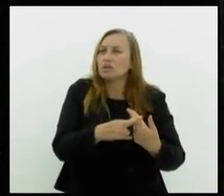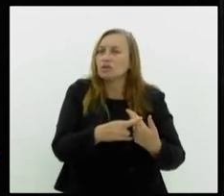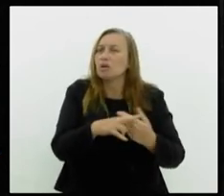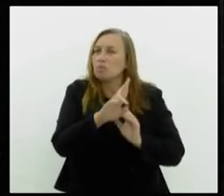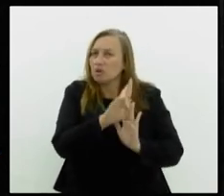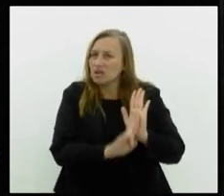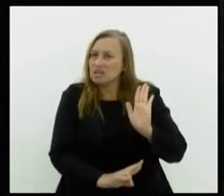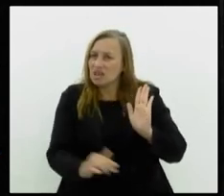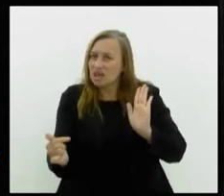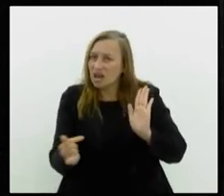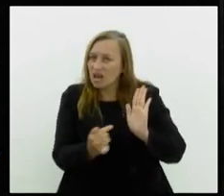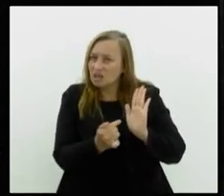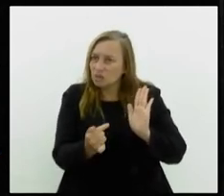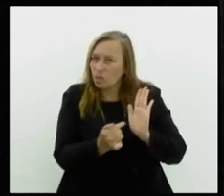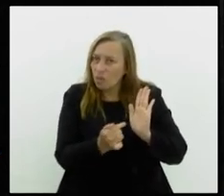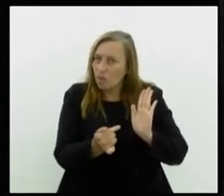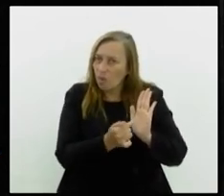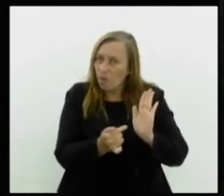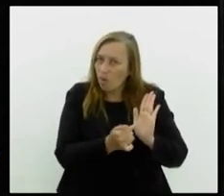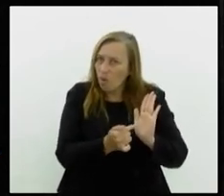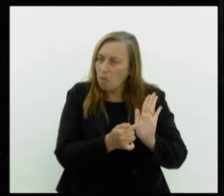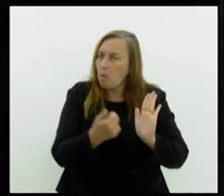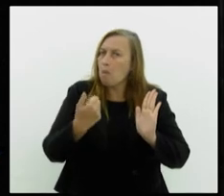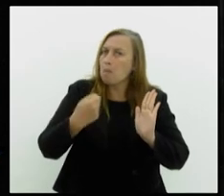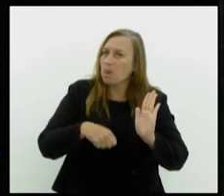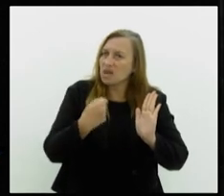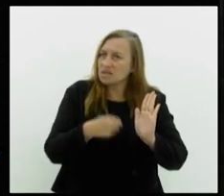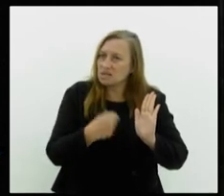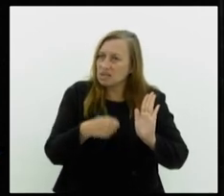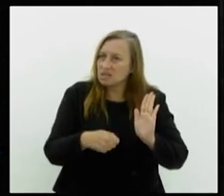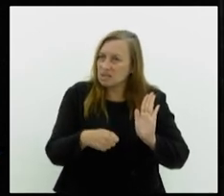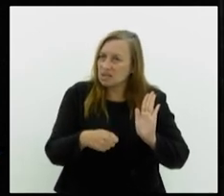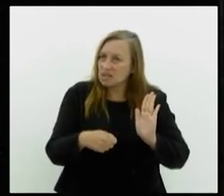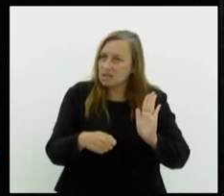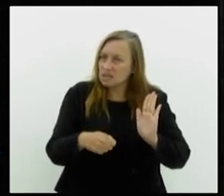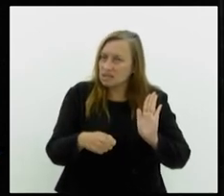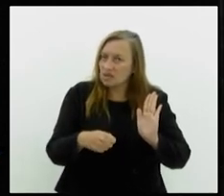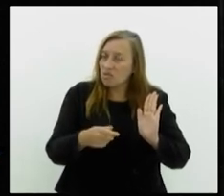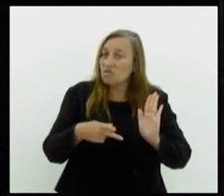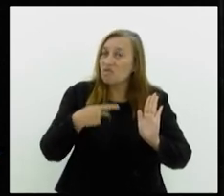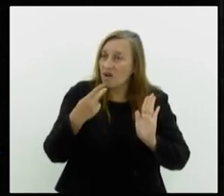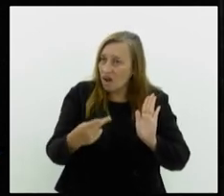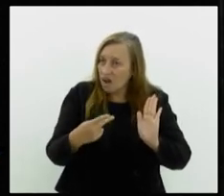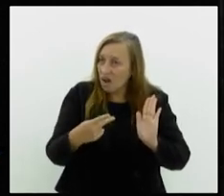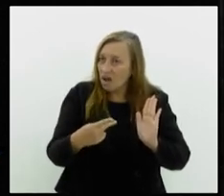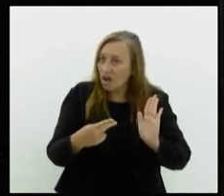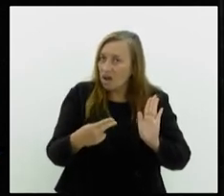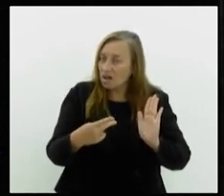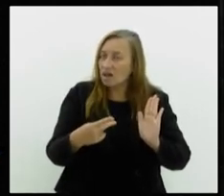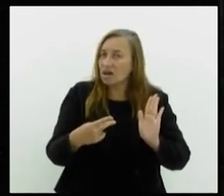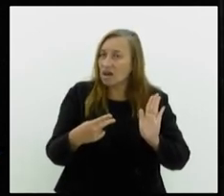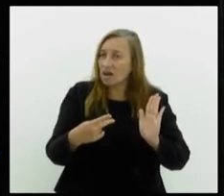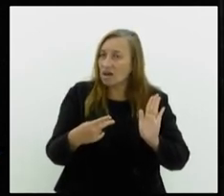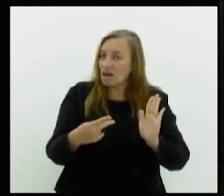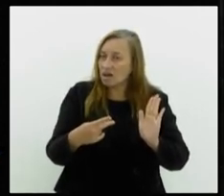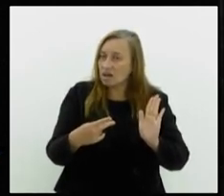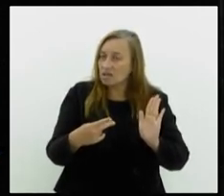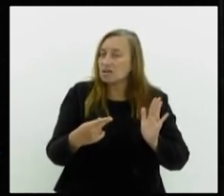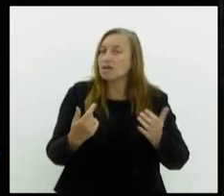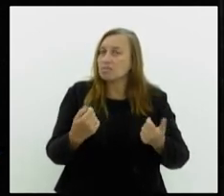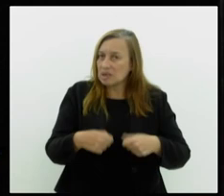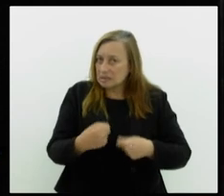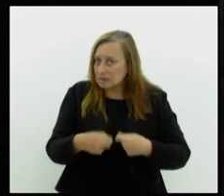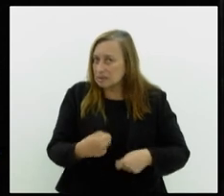eles precisam aparecer, eles precisam ser confrontados